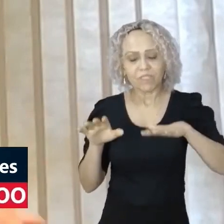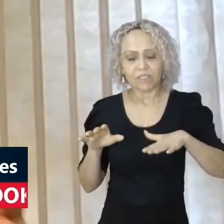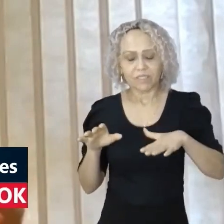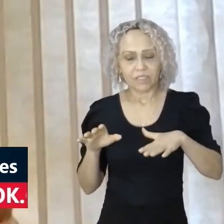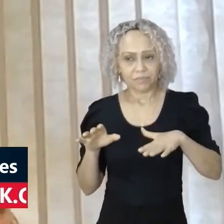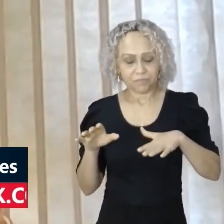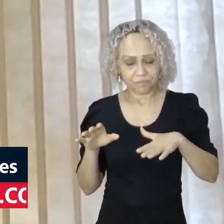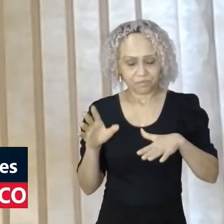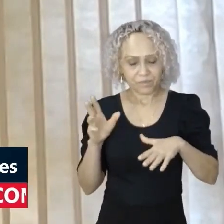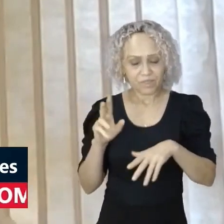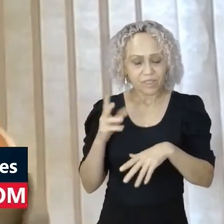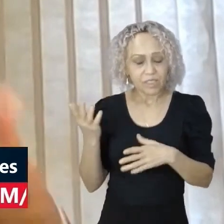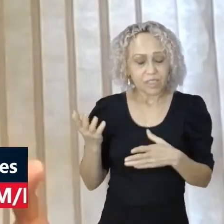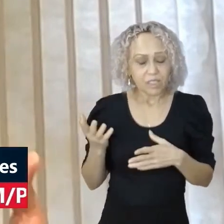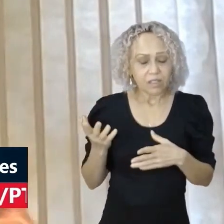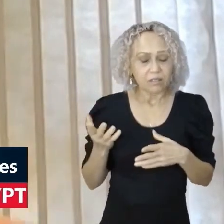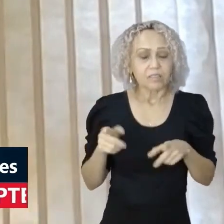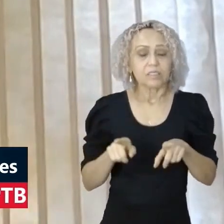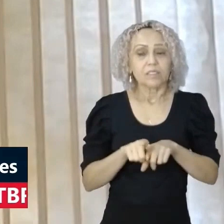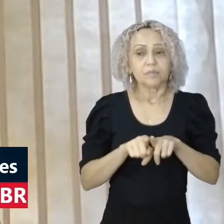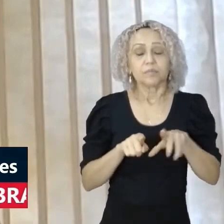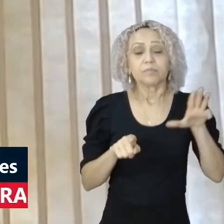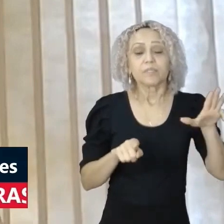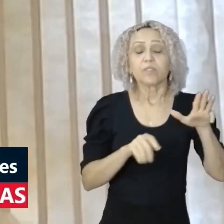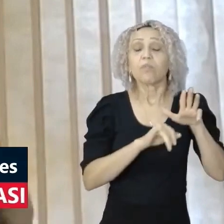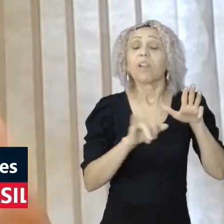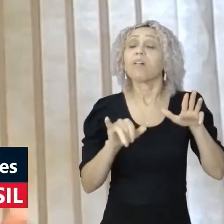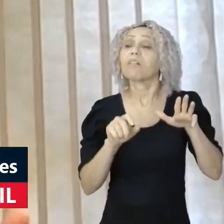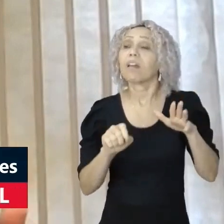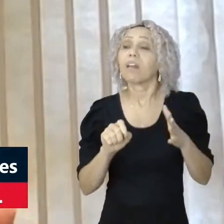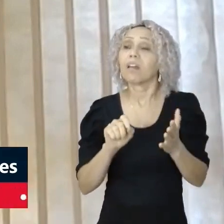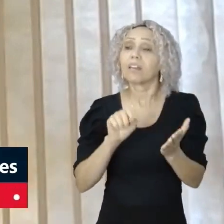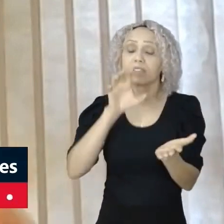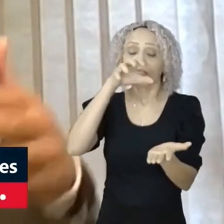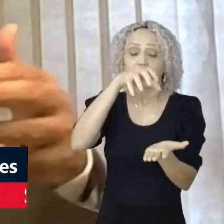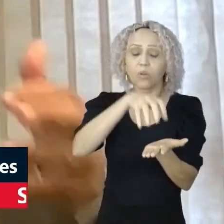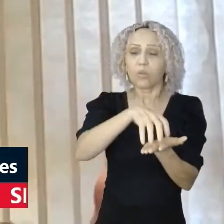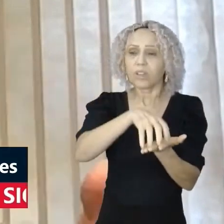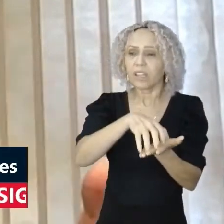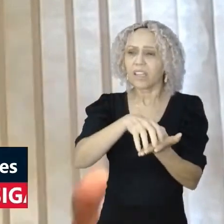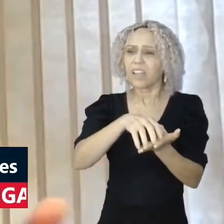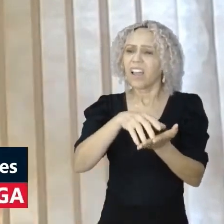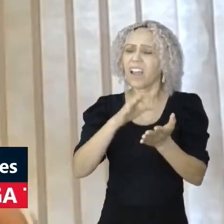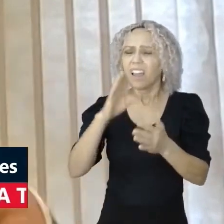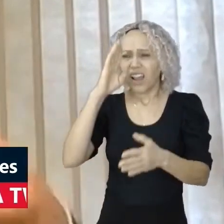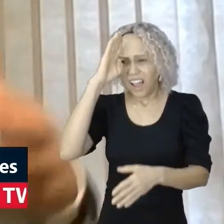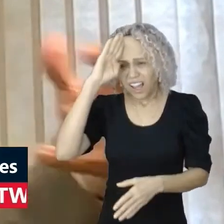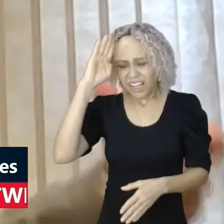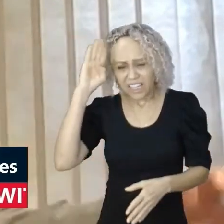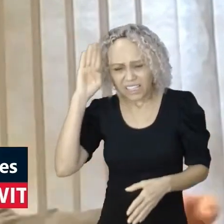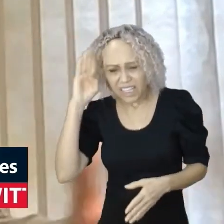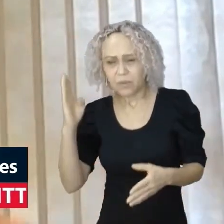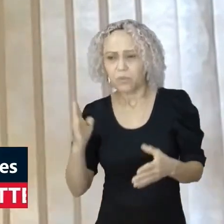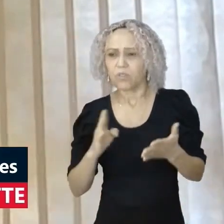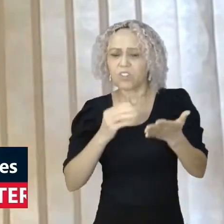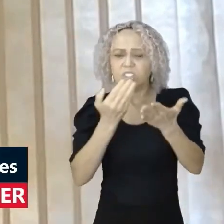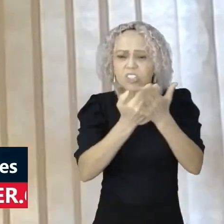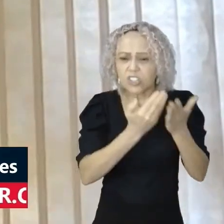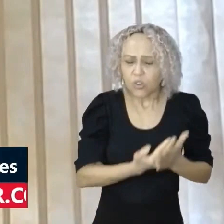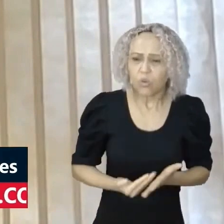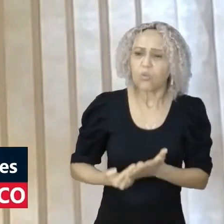centro acadêmico, um centro de reflexão, um centro que produza estudos, que produza relatórios, que